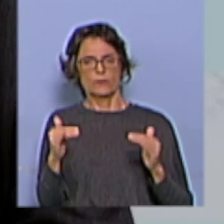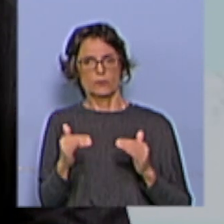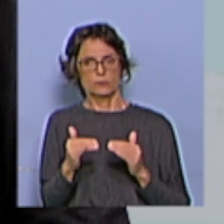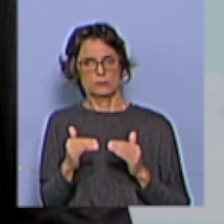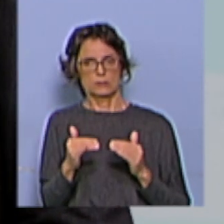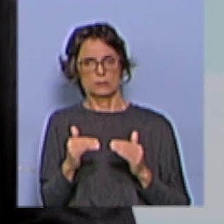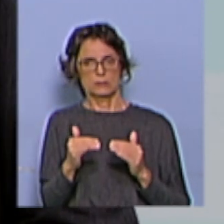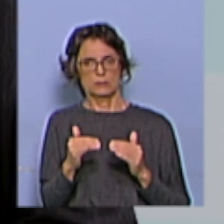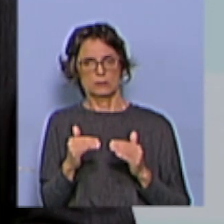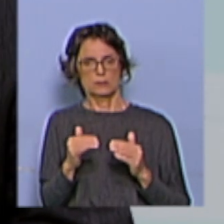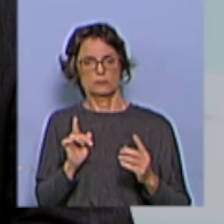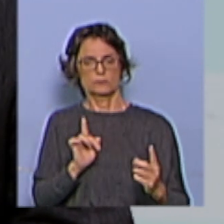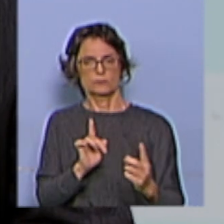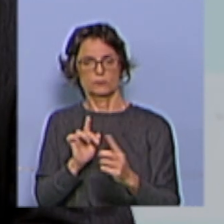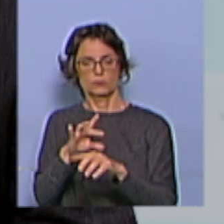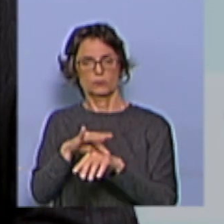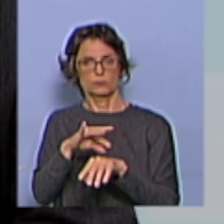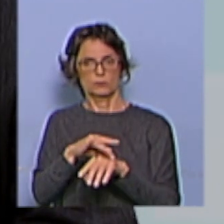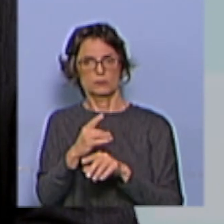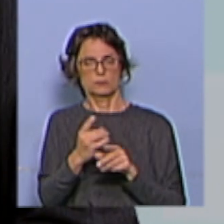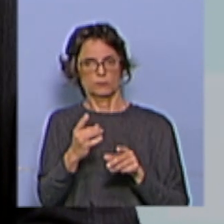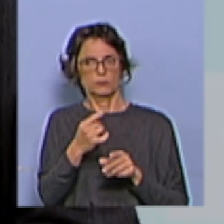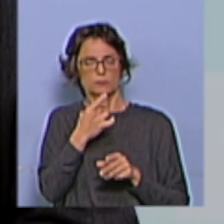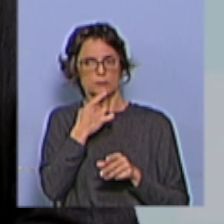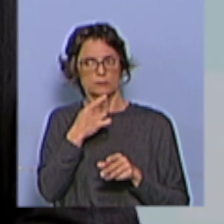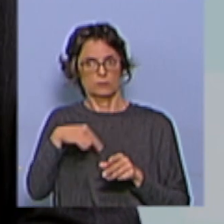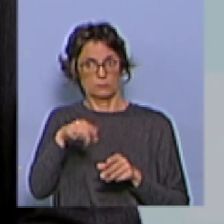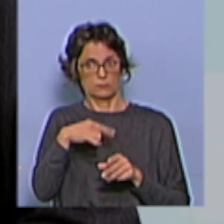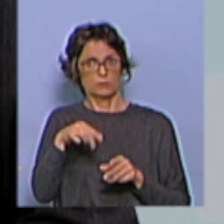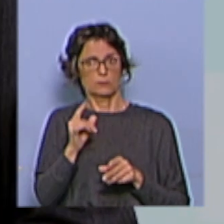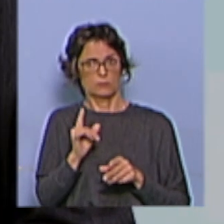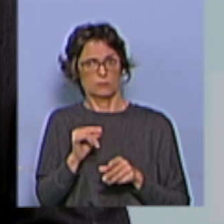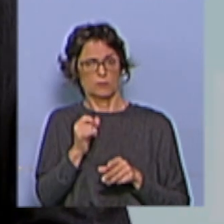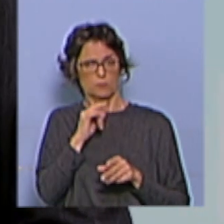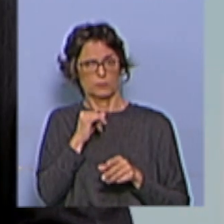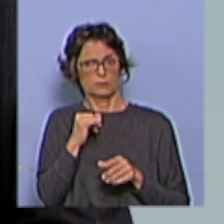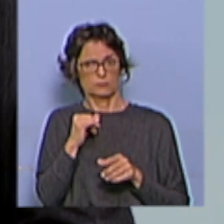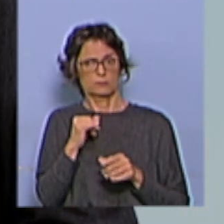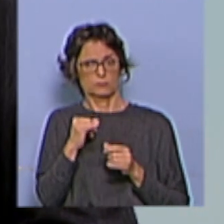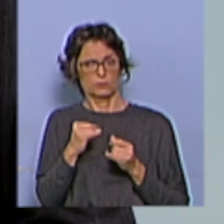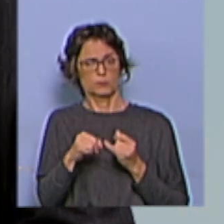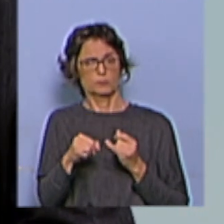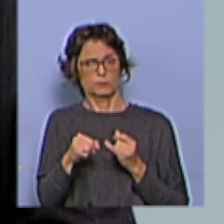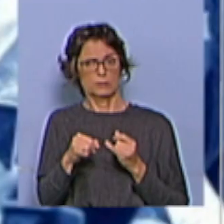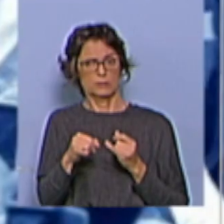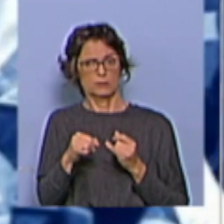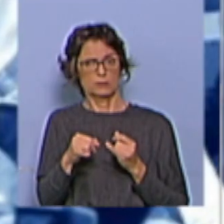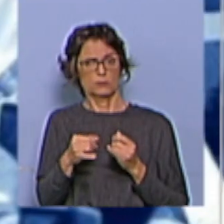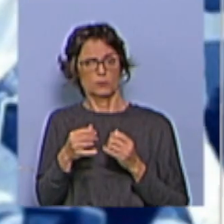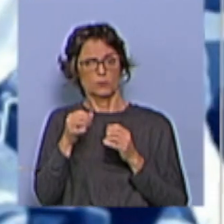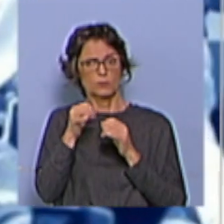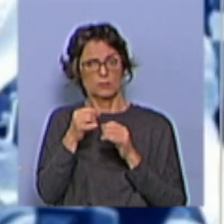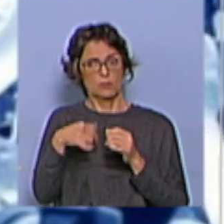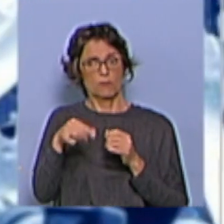nós apercebemos-nos, em dada altura, que poderíamos ser um fator também de propagação do próprio